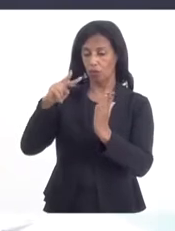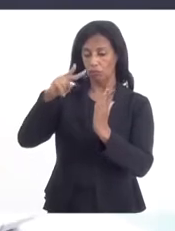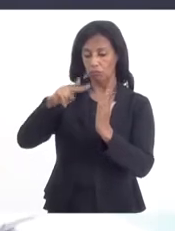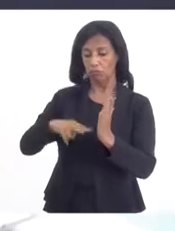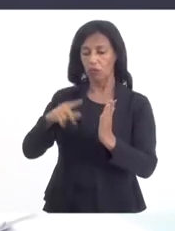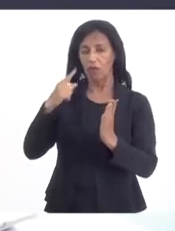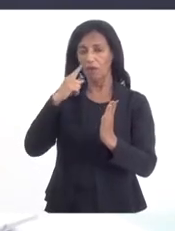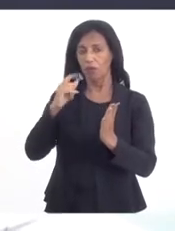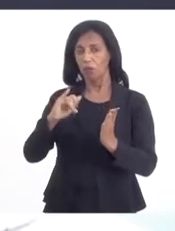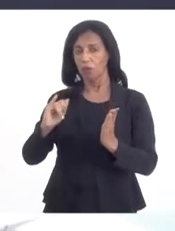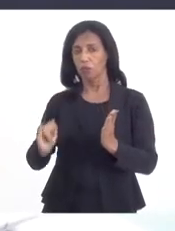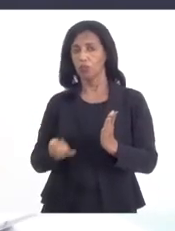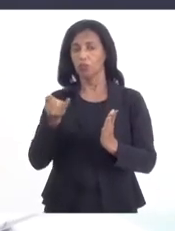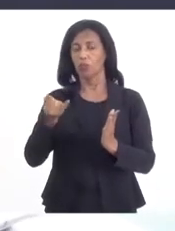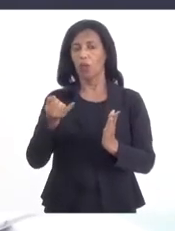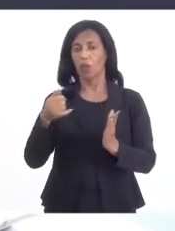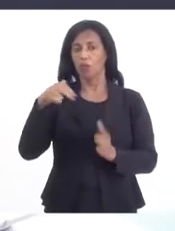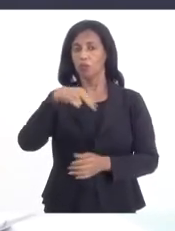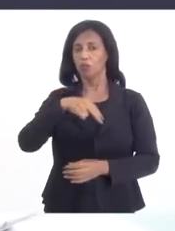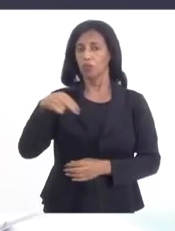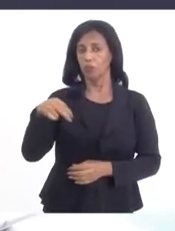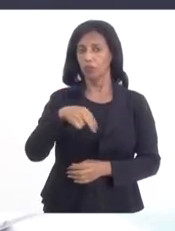que a inflação de novembro